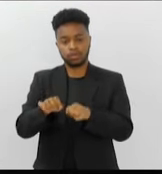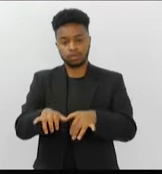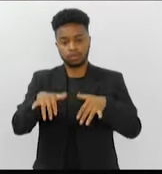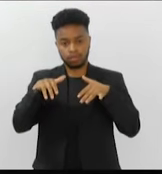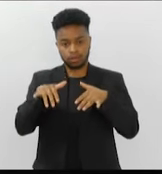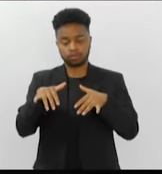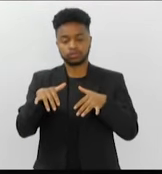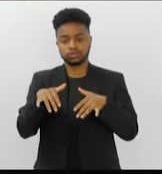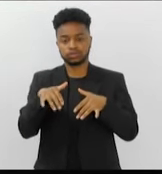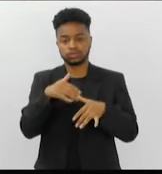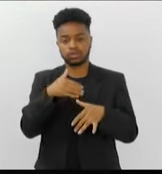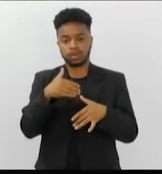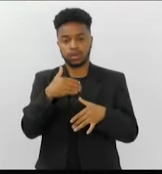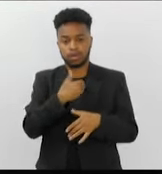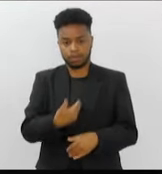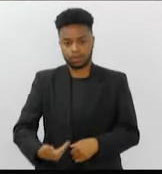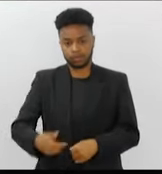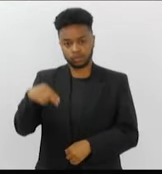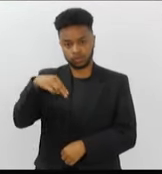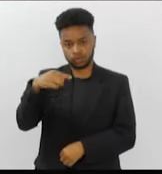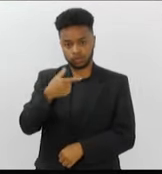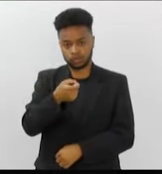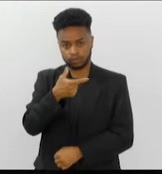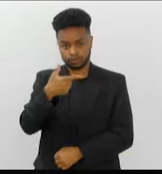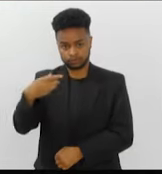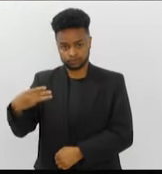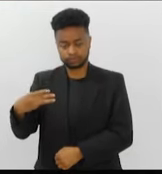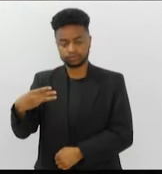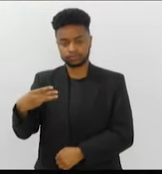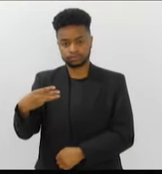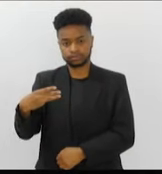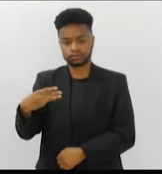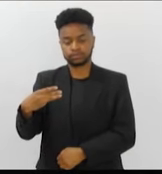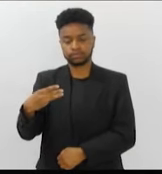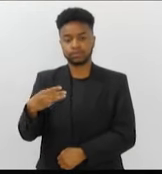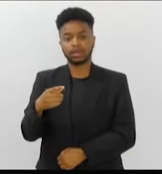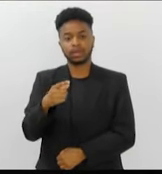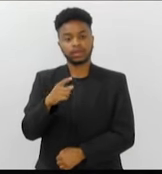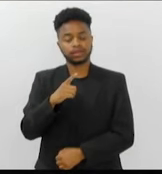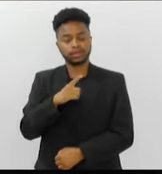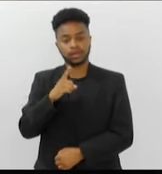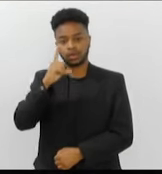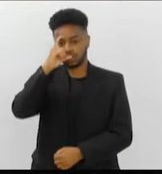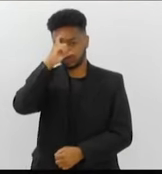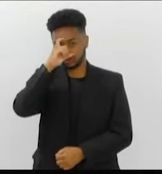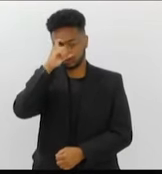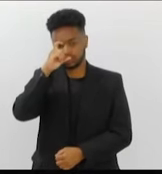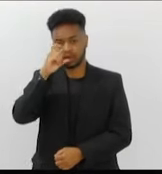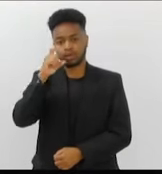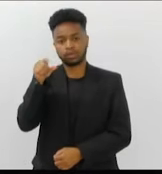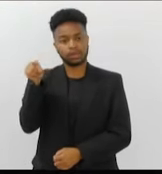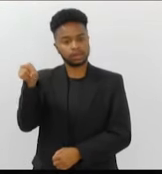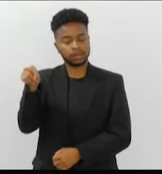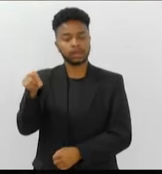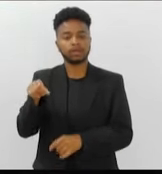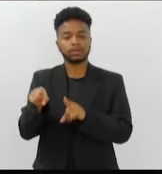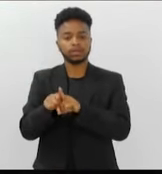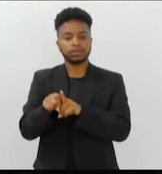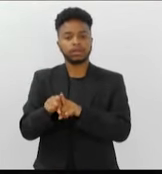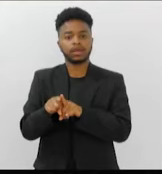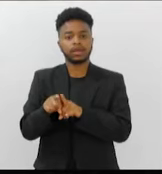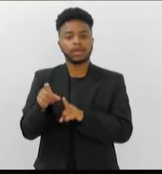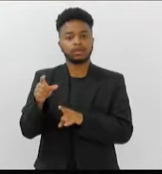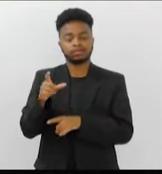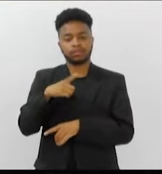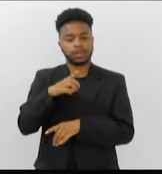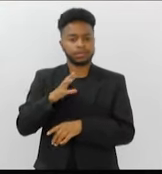em novembro de 2023, onde esteve o Hospital São José do Avaí, foi representante da